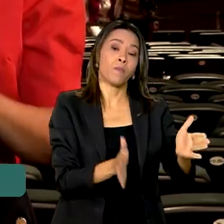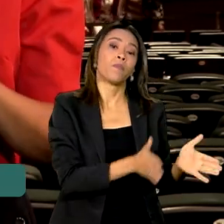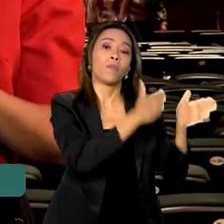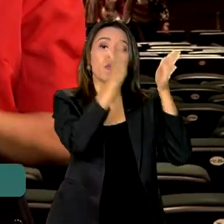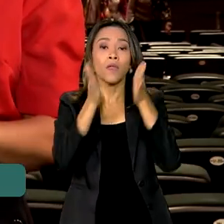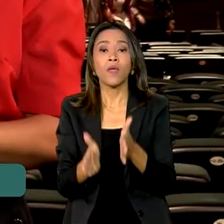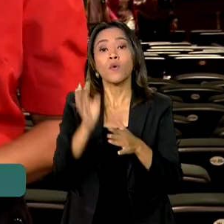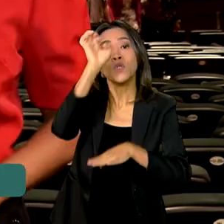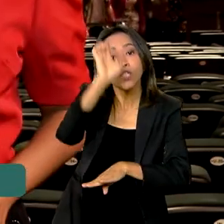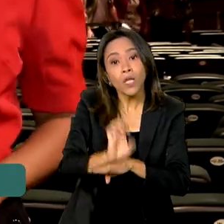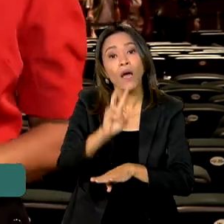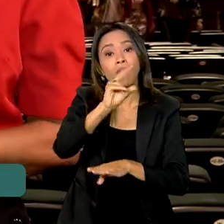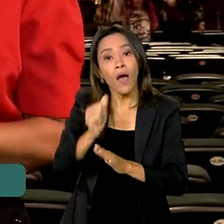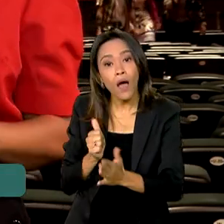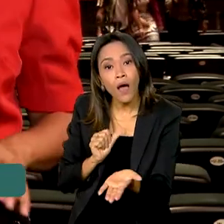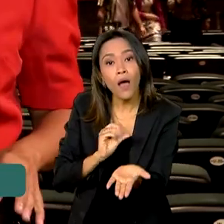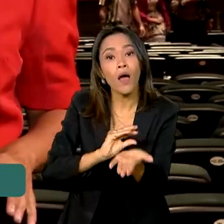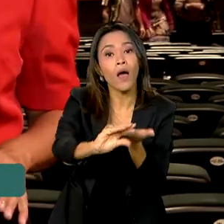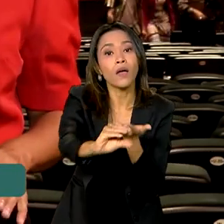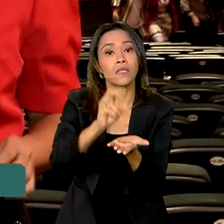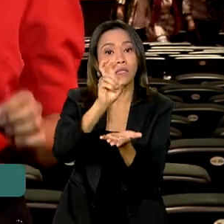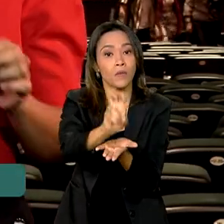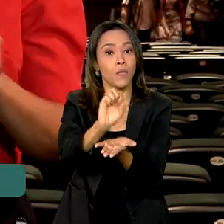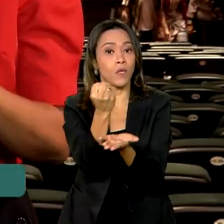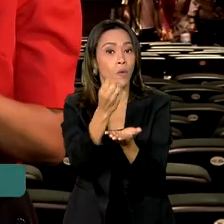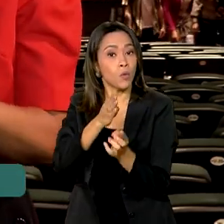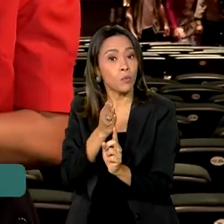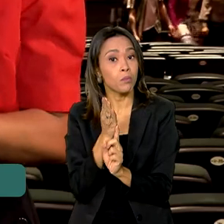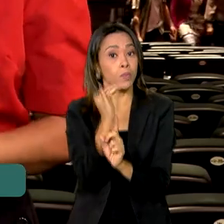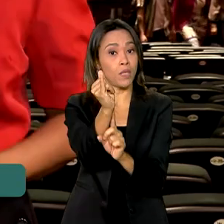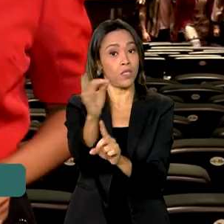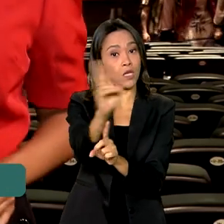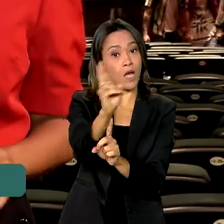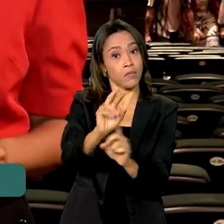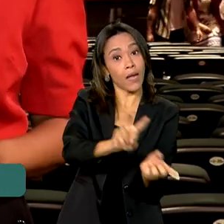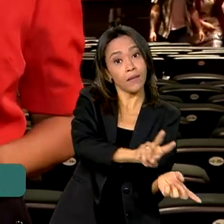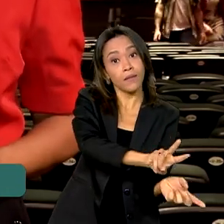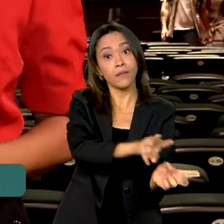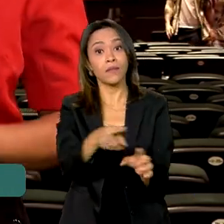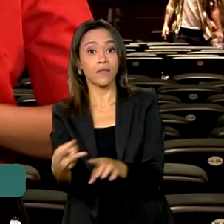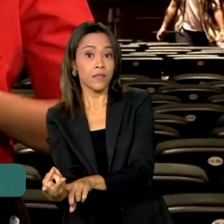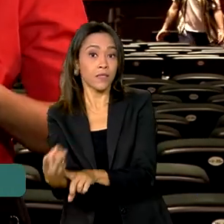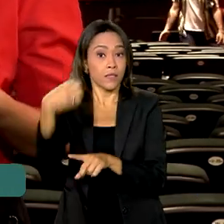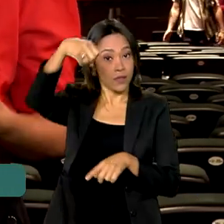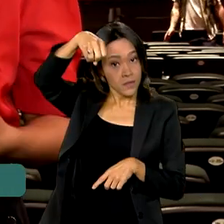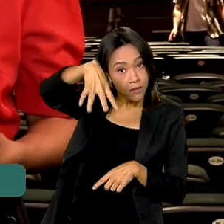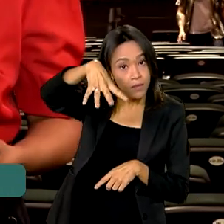receber 58 bilhões de reais para a transição energética.